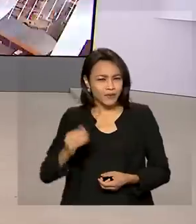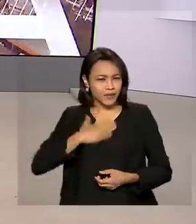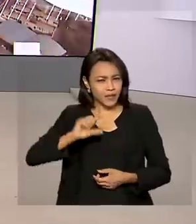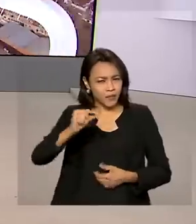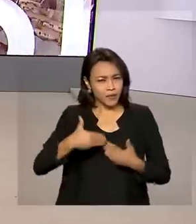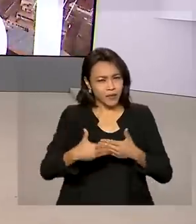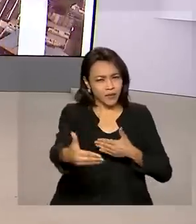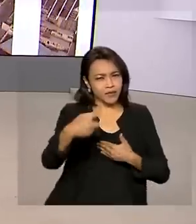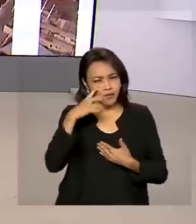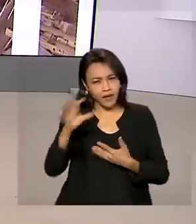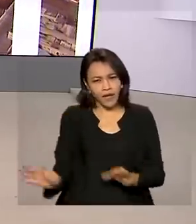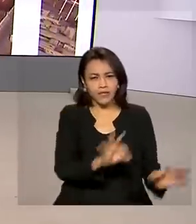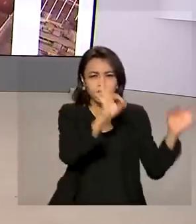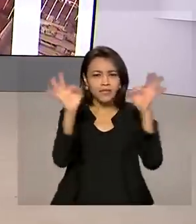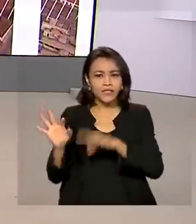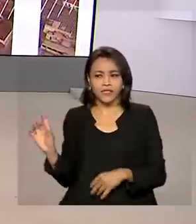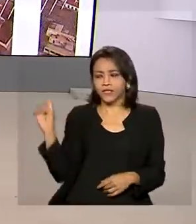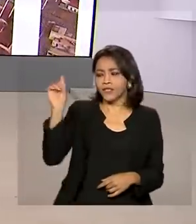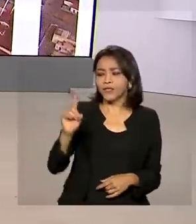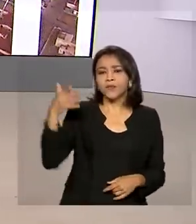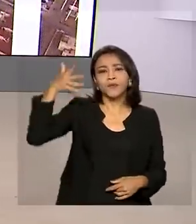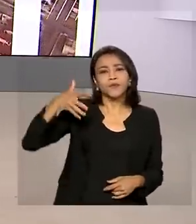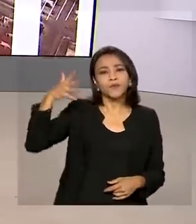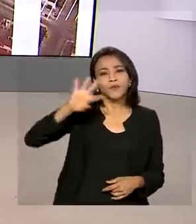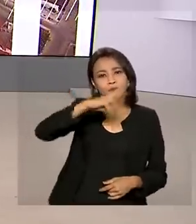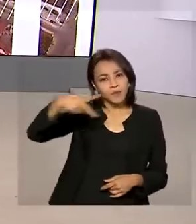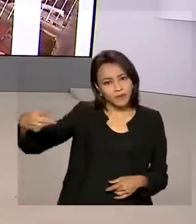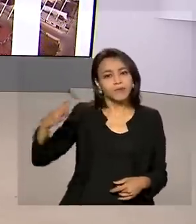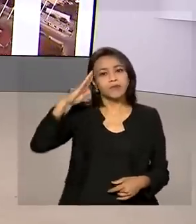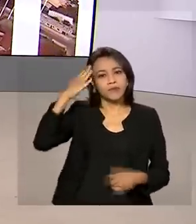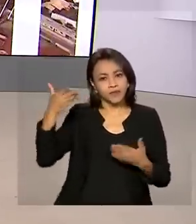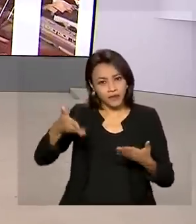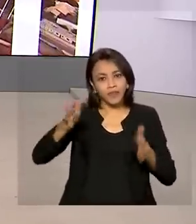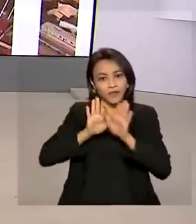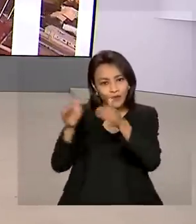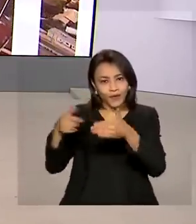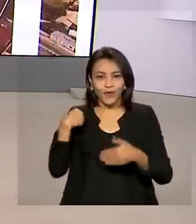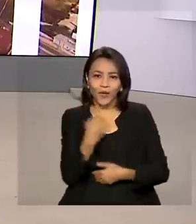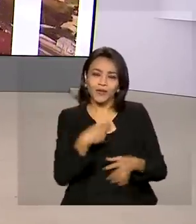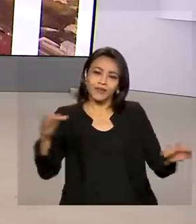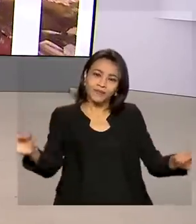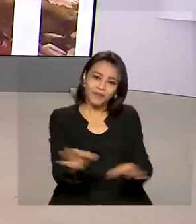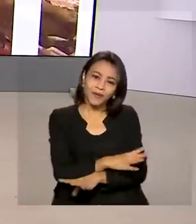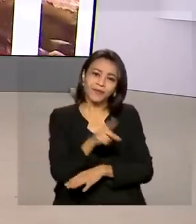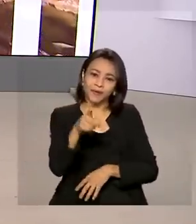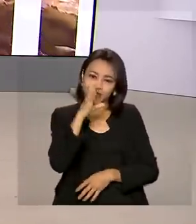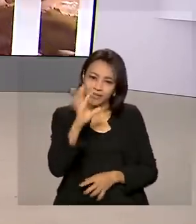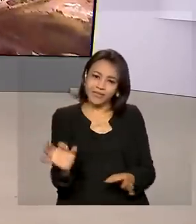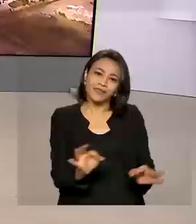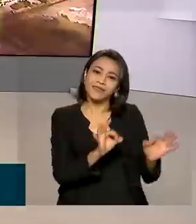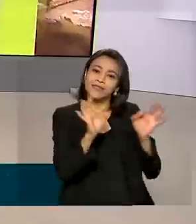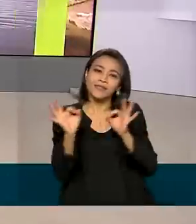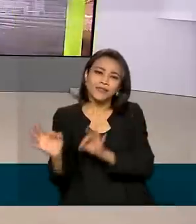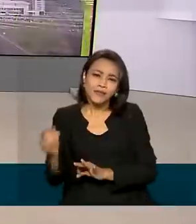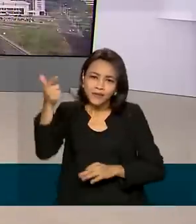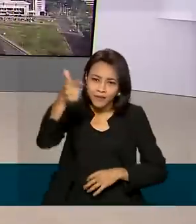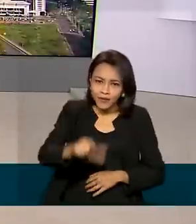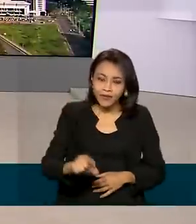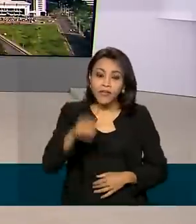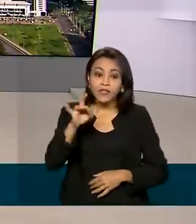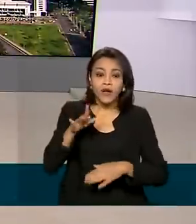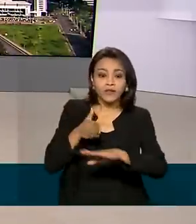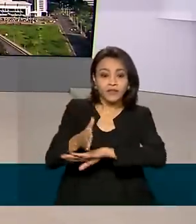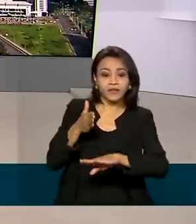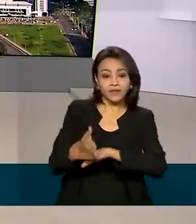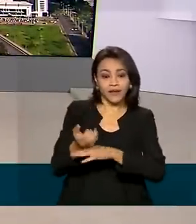TV Brasil você acompanha o discurso do presidente nesse fórum a gente fica por aqui para rever as reportagens de